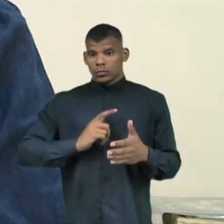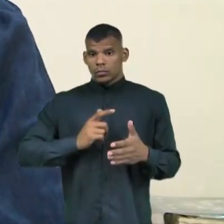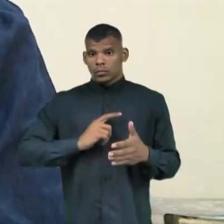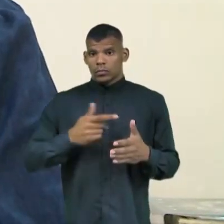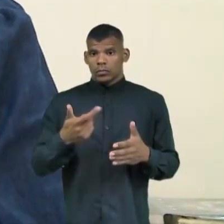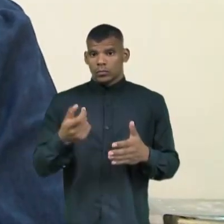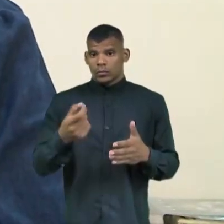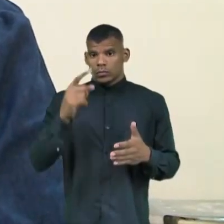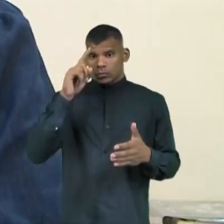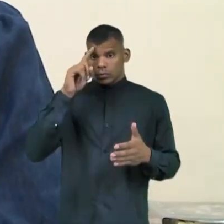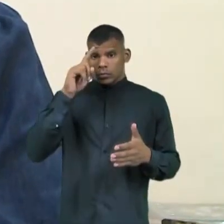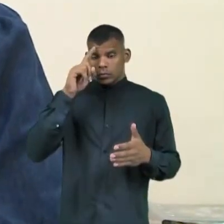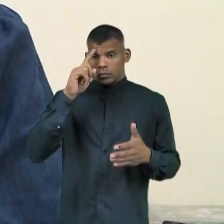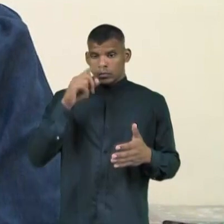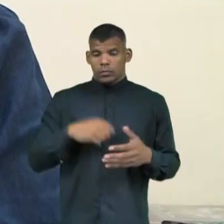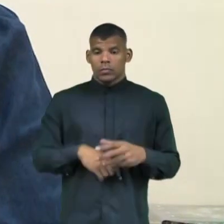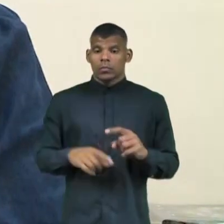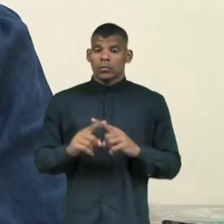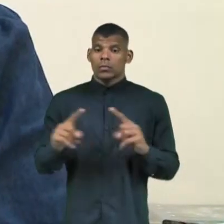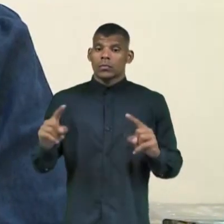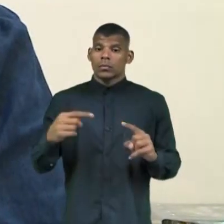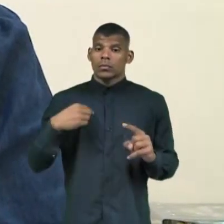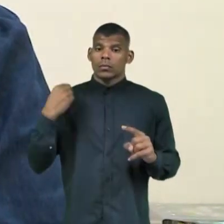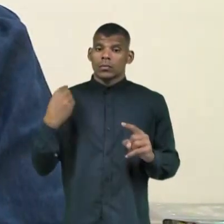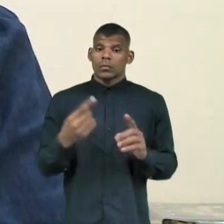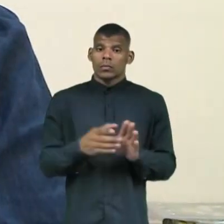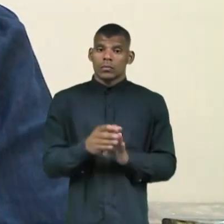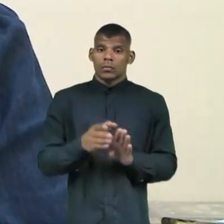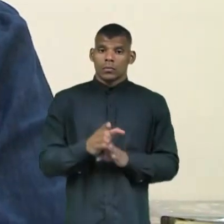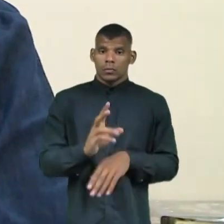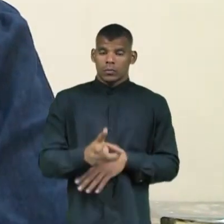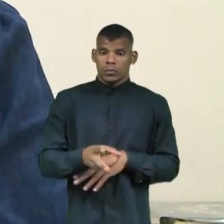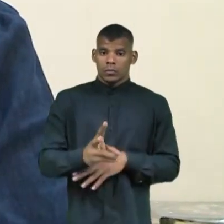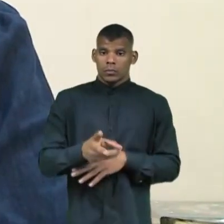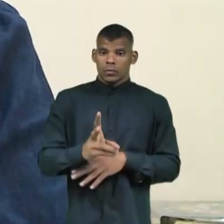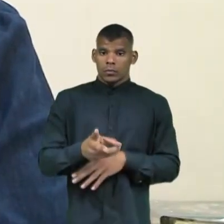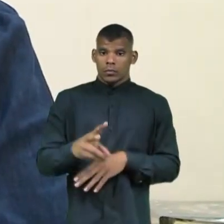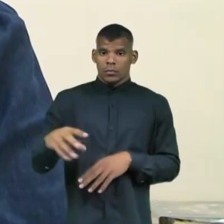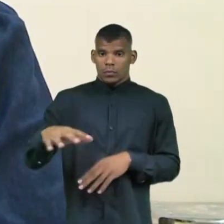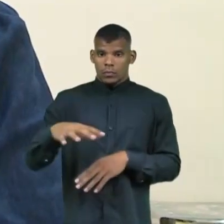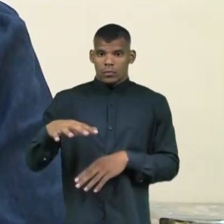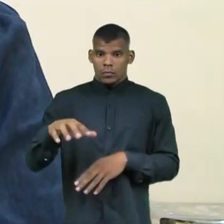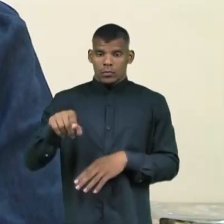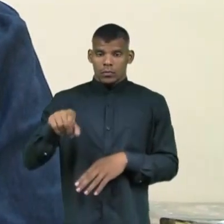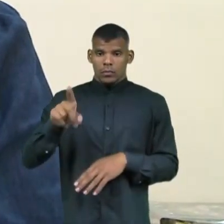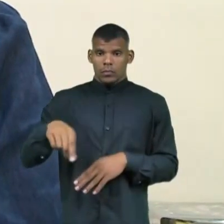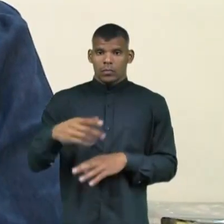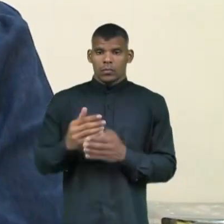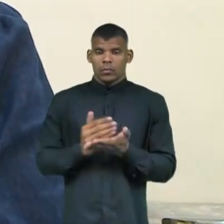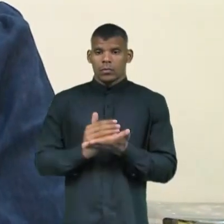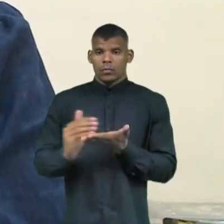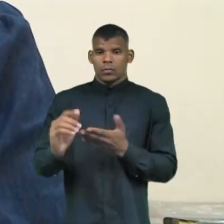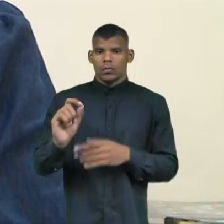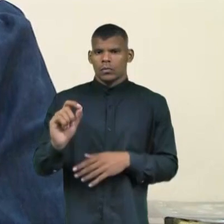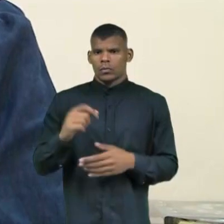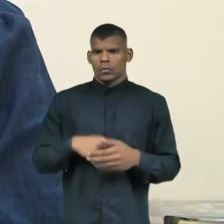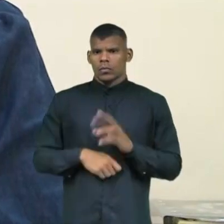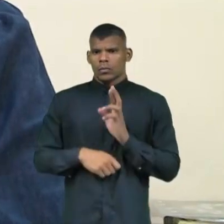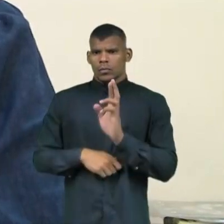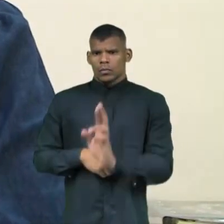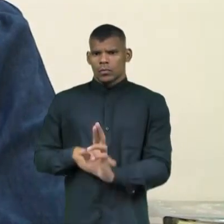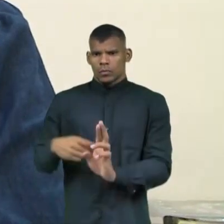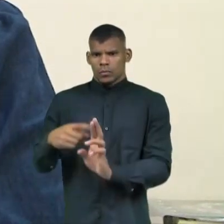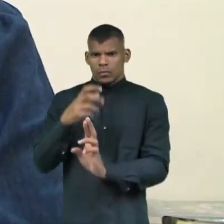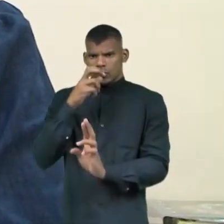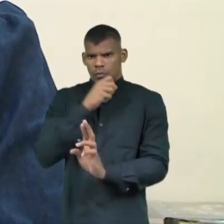20 dias, mas nós sempre orientamos ao setor demandado que ele comece a dar resposta já a